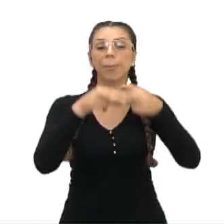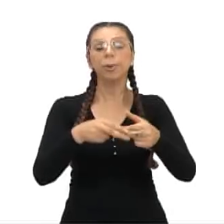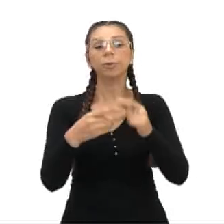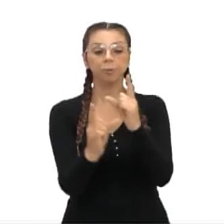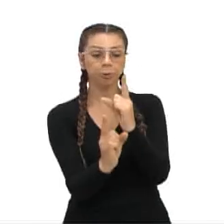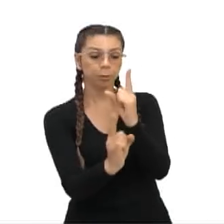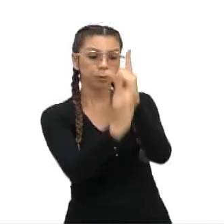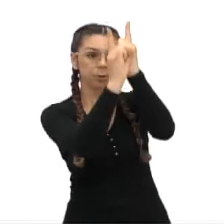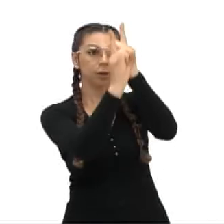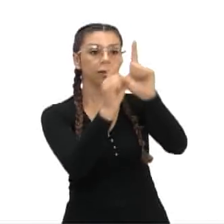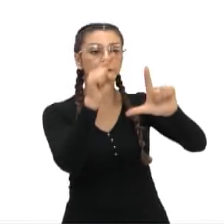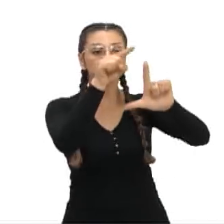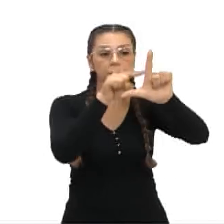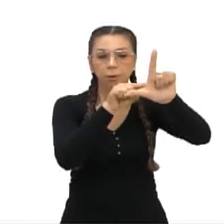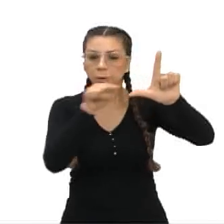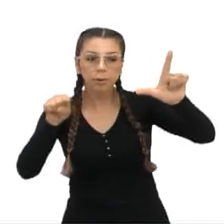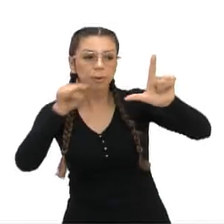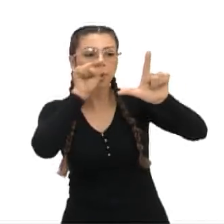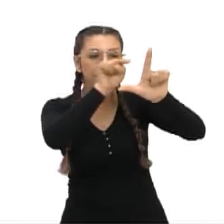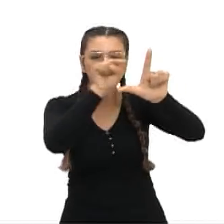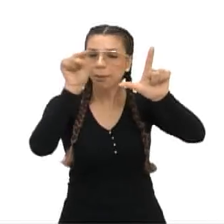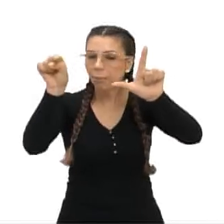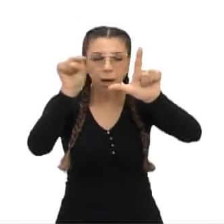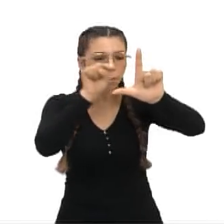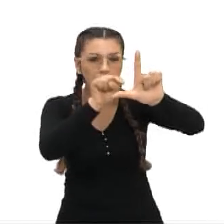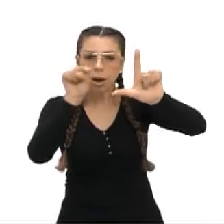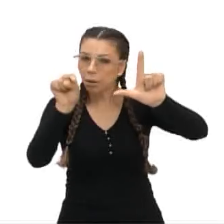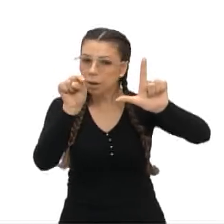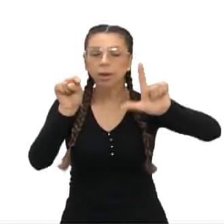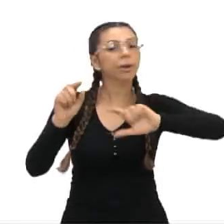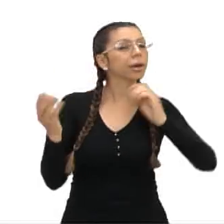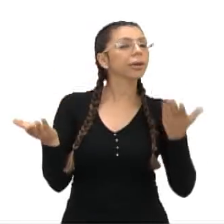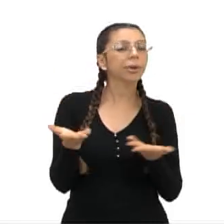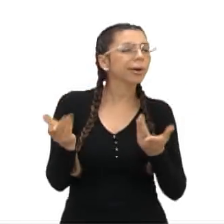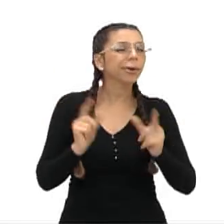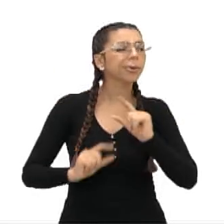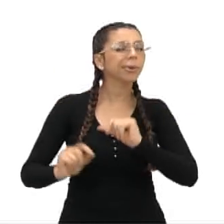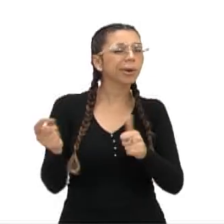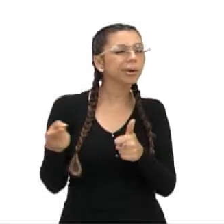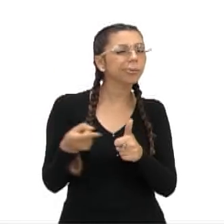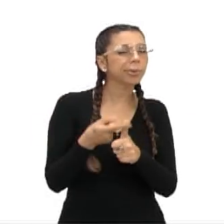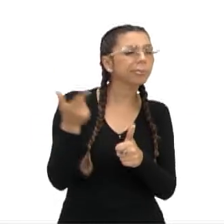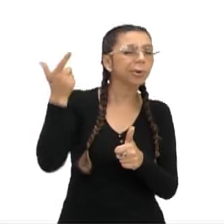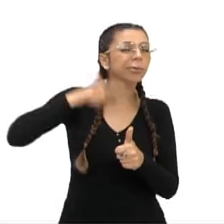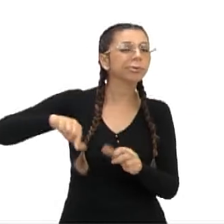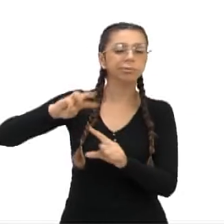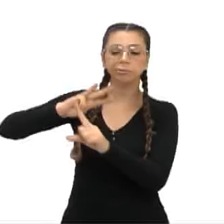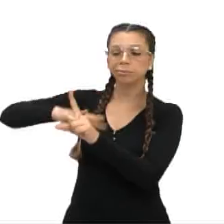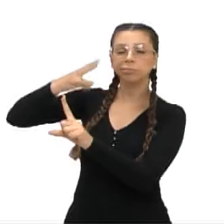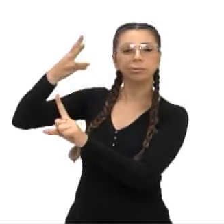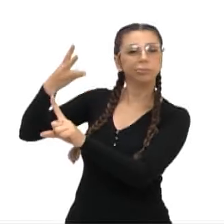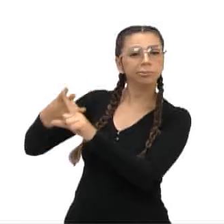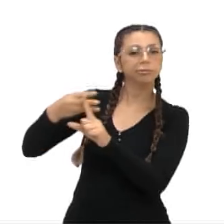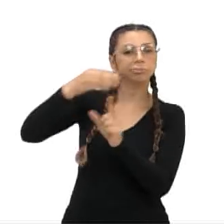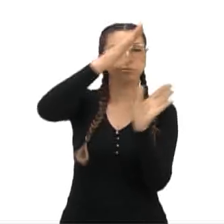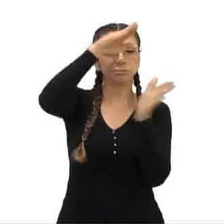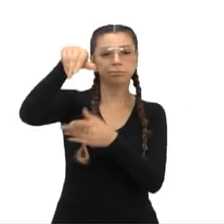as coordenadas, certo? Agora, o que você faria primeiro para conseguir triplicar o